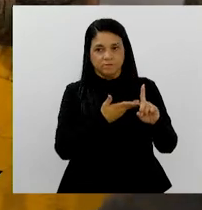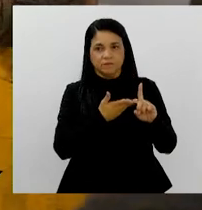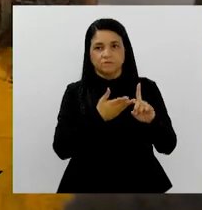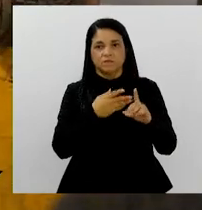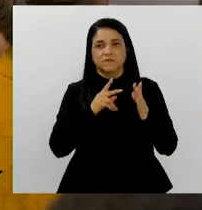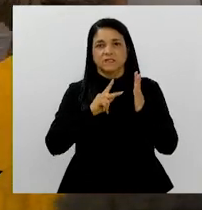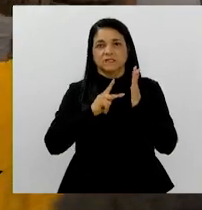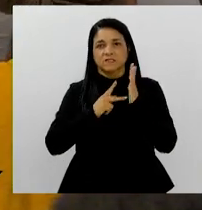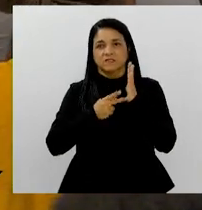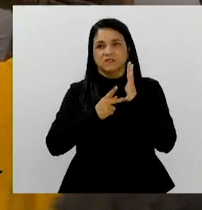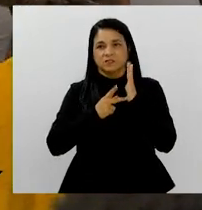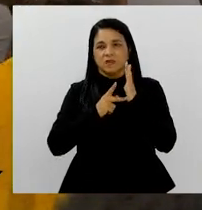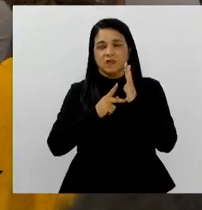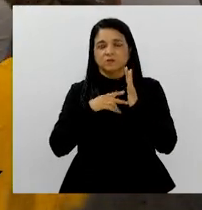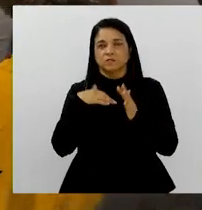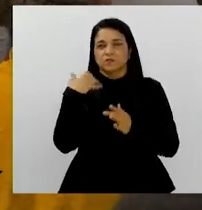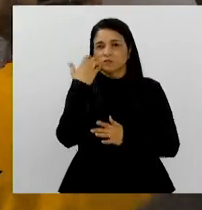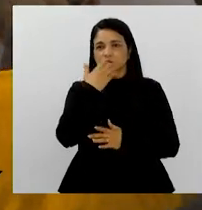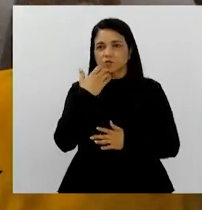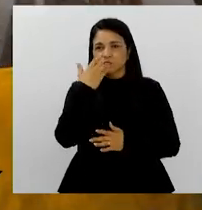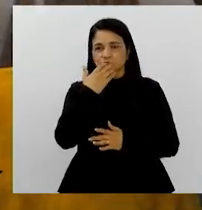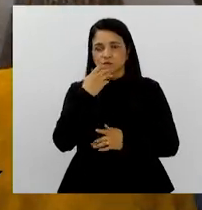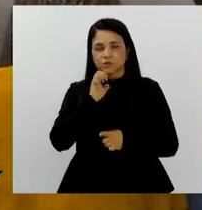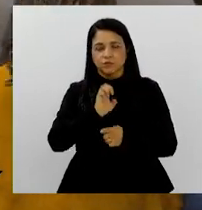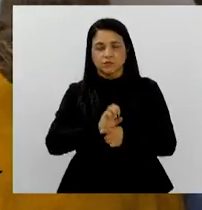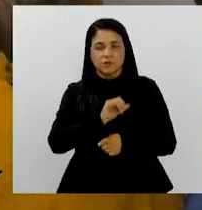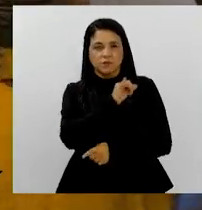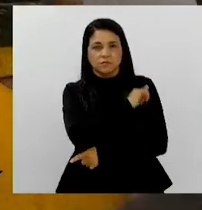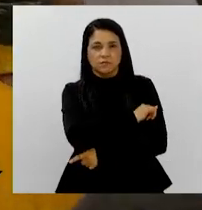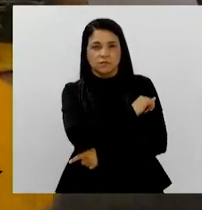Sindicato dos Músicos do Estado do Rio de Janeiro.